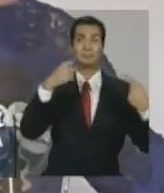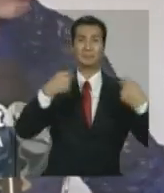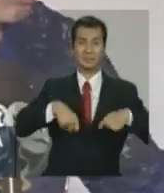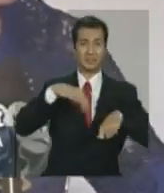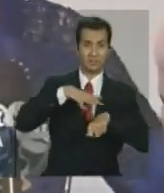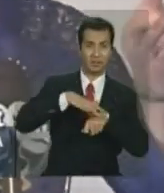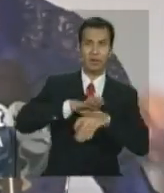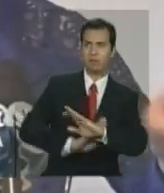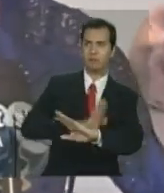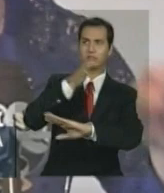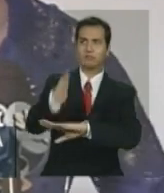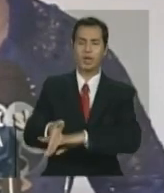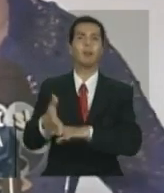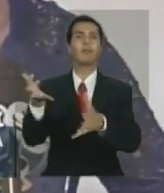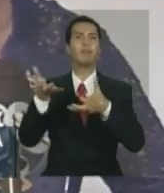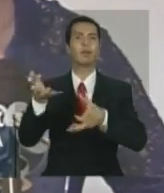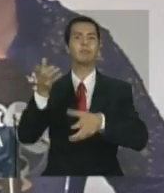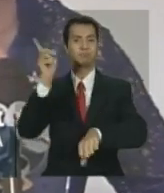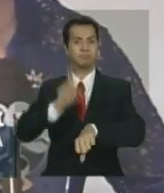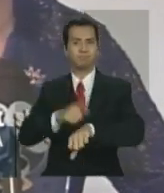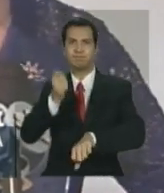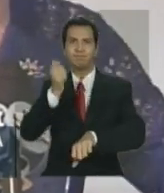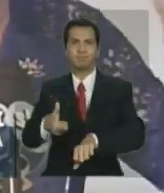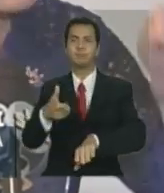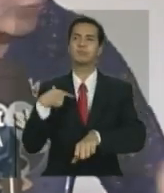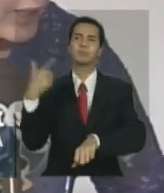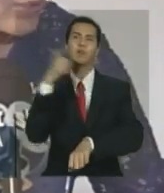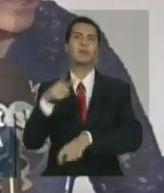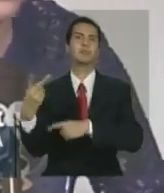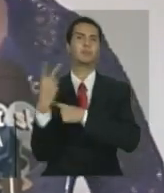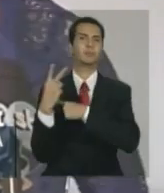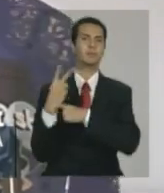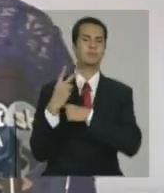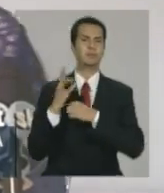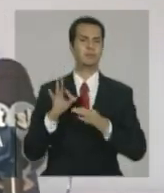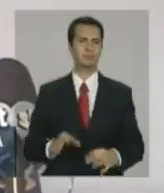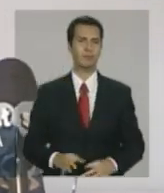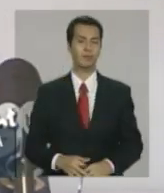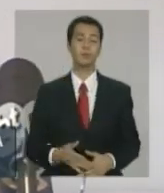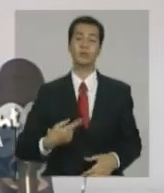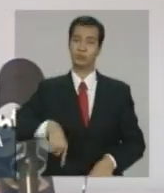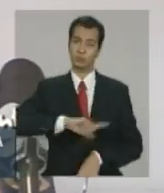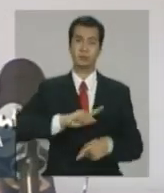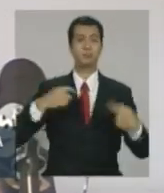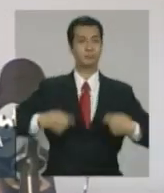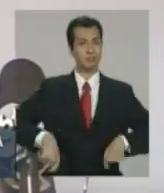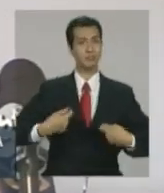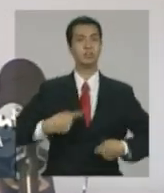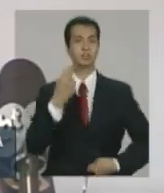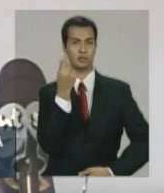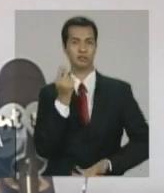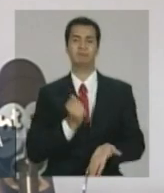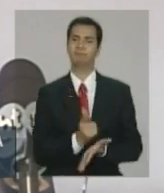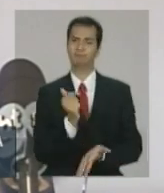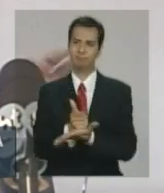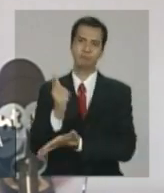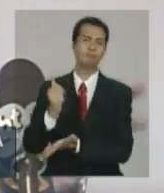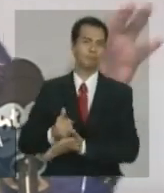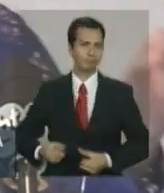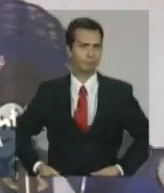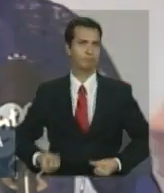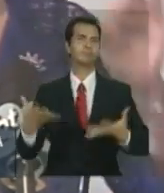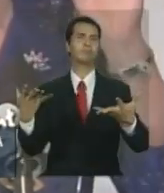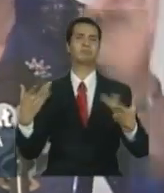gastar nisto. Isto não é investimento. Mas vamos ter de gastar. E, ao mesmo tempo, vão ter de aumentar a taxa de investimento.